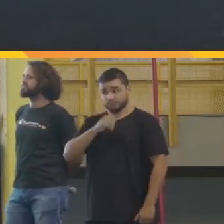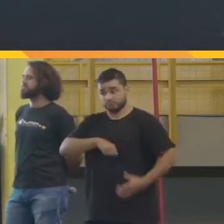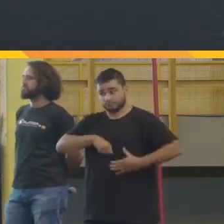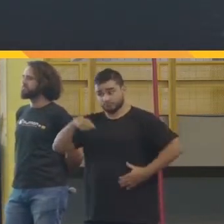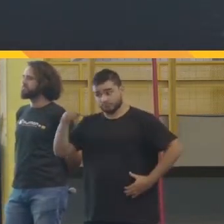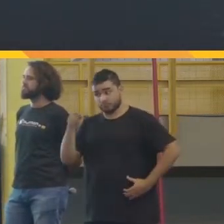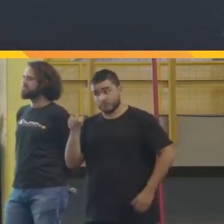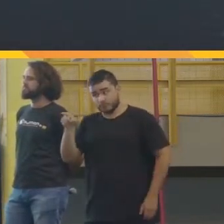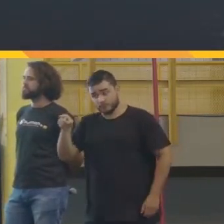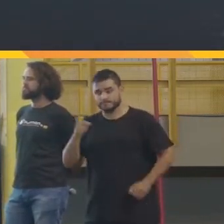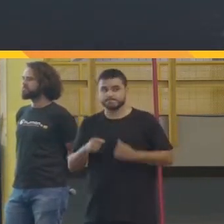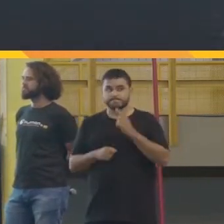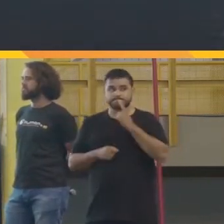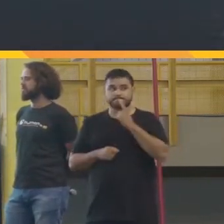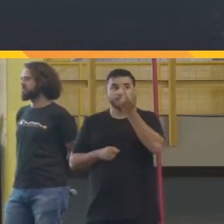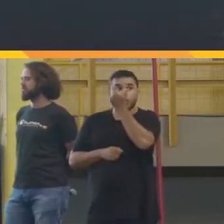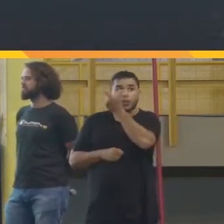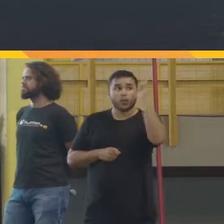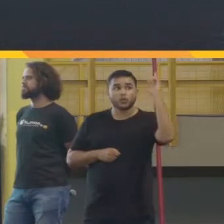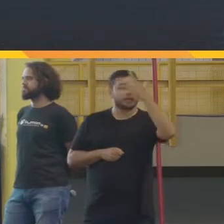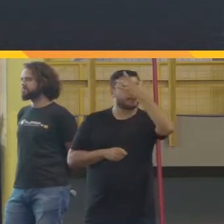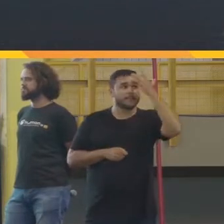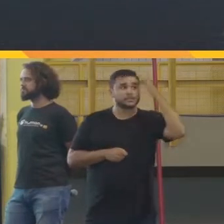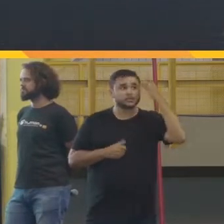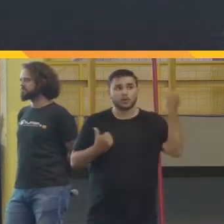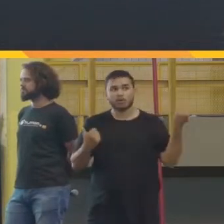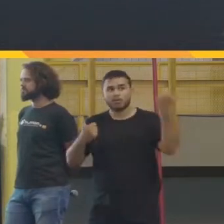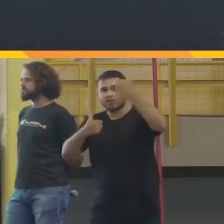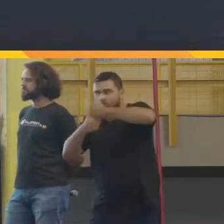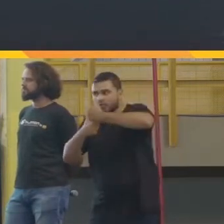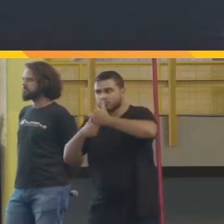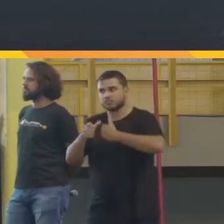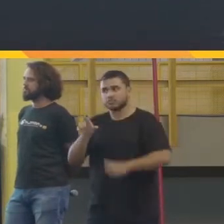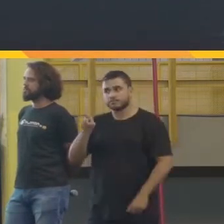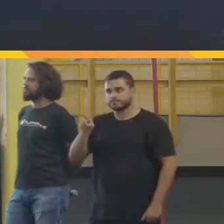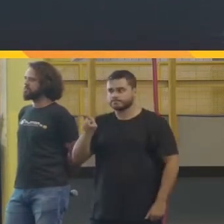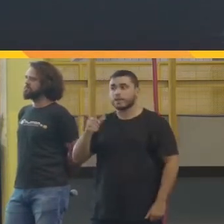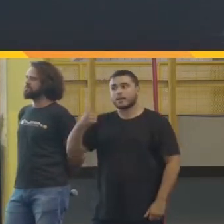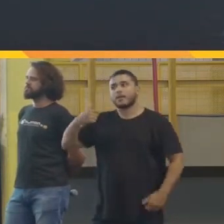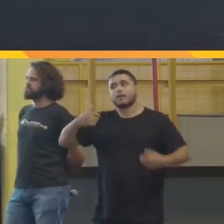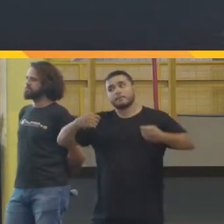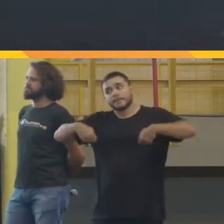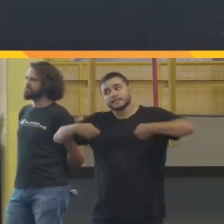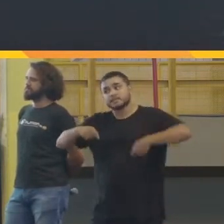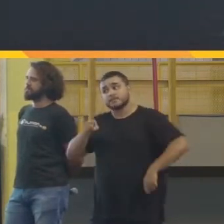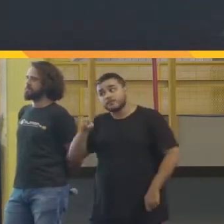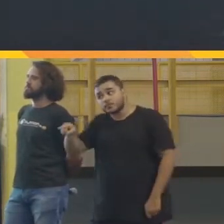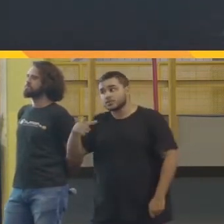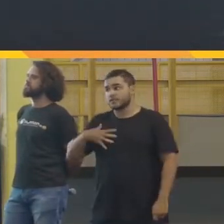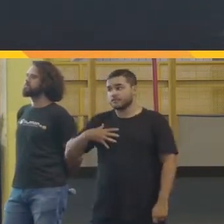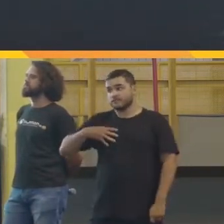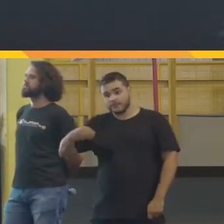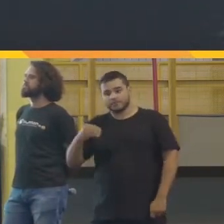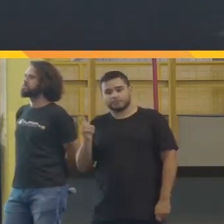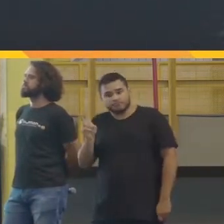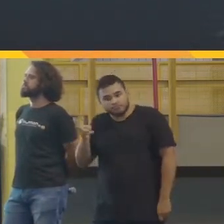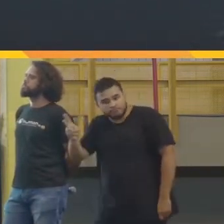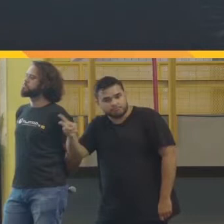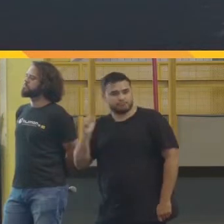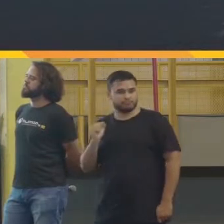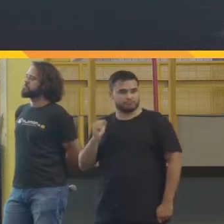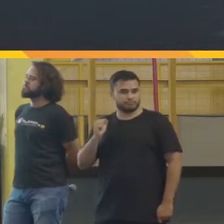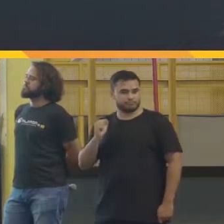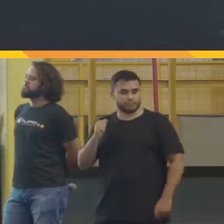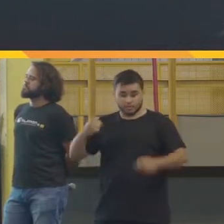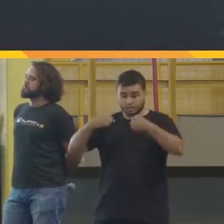um aventureiro para fazer a independência, antes tu, que é meu filho e que há de